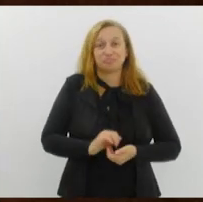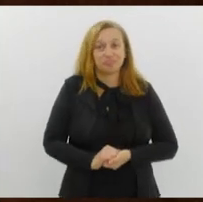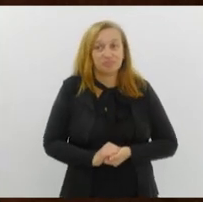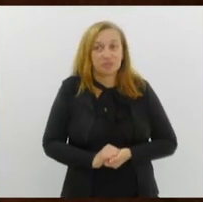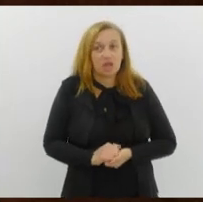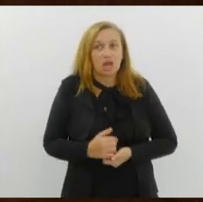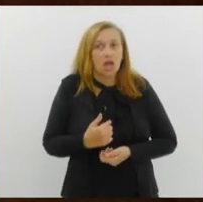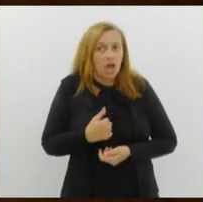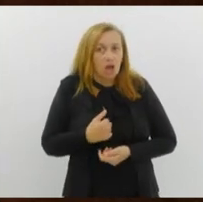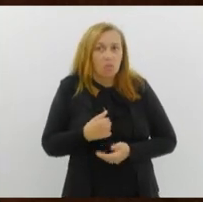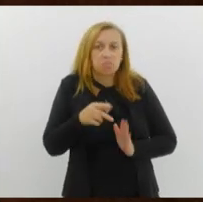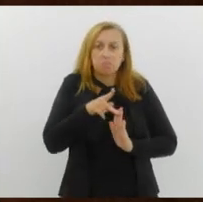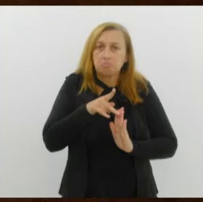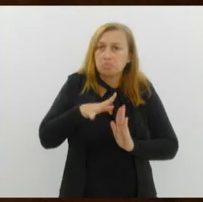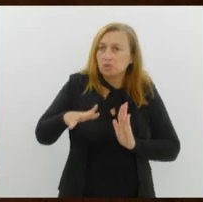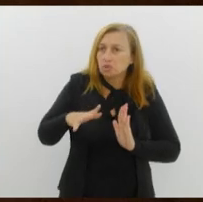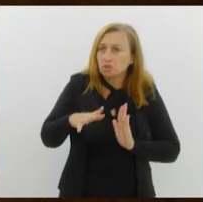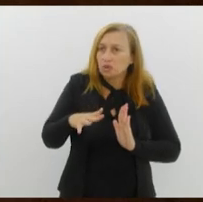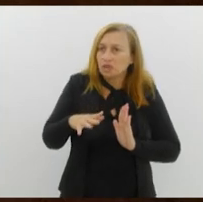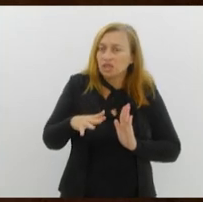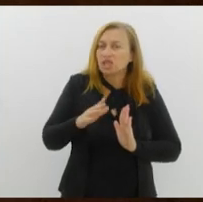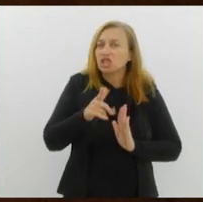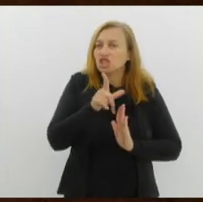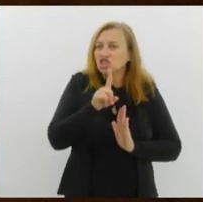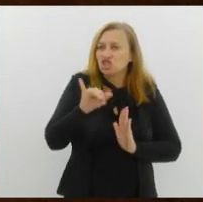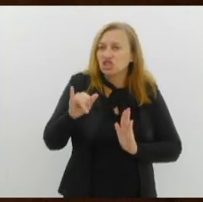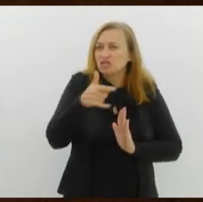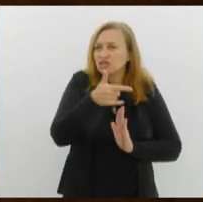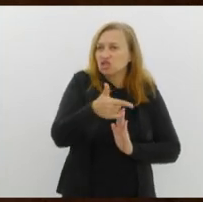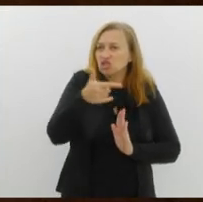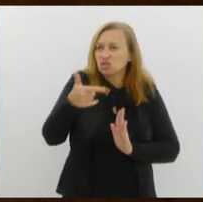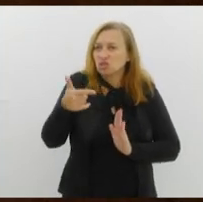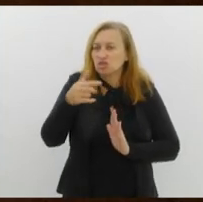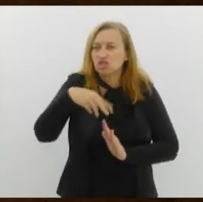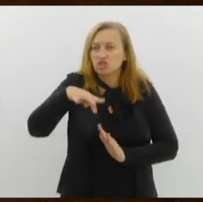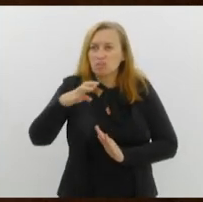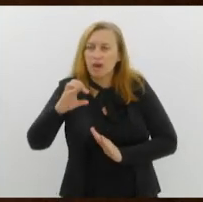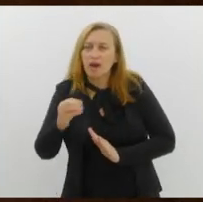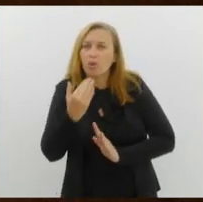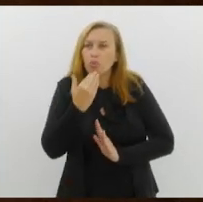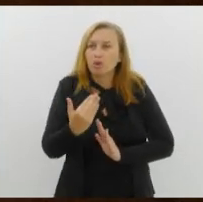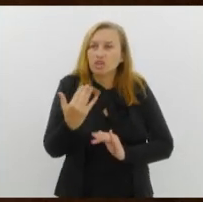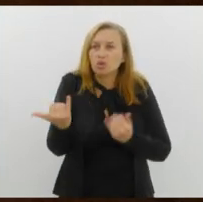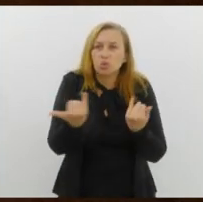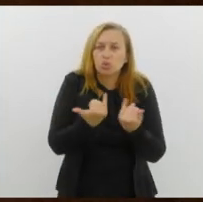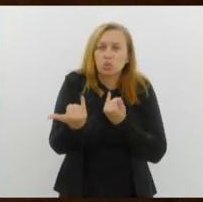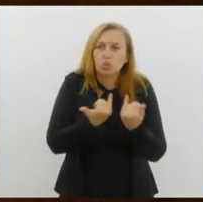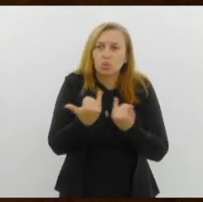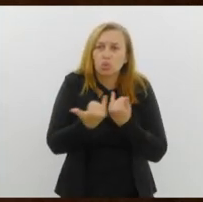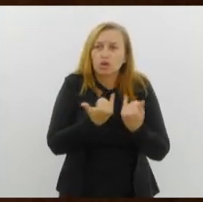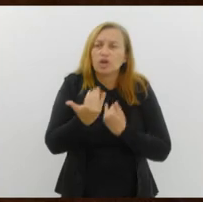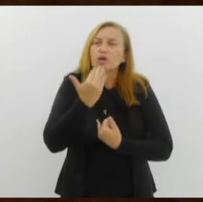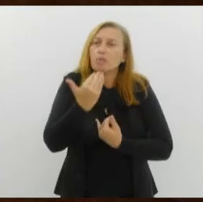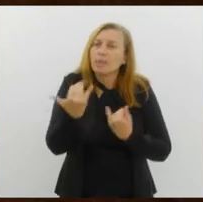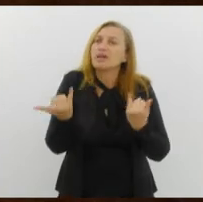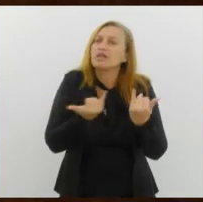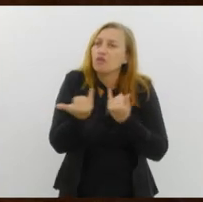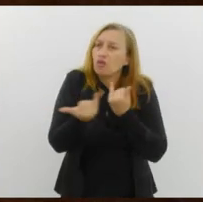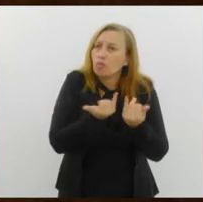Eu protocolei, dia 22 de maio, um pedido de informação que solicita